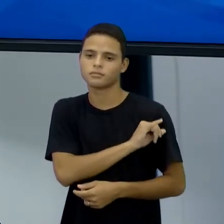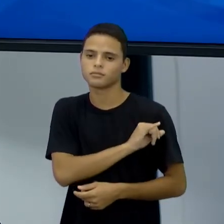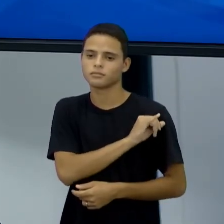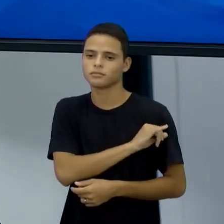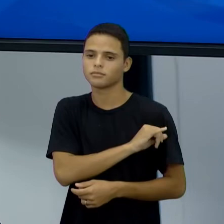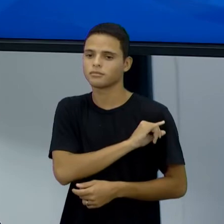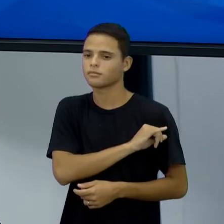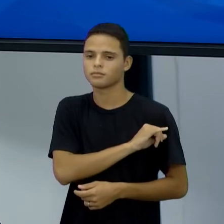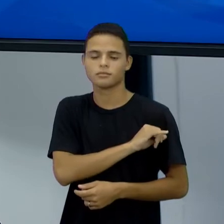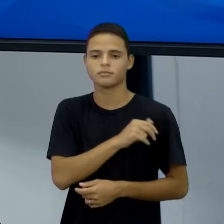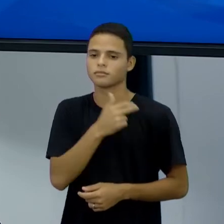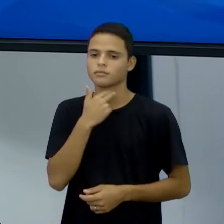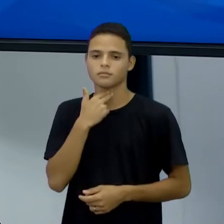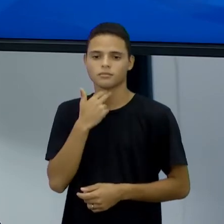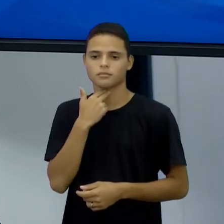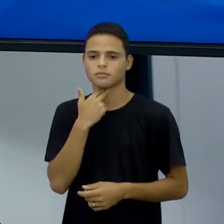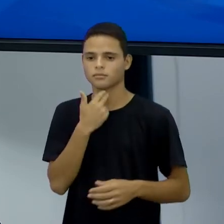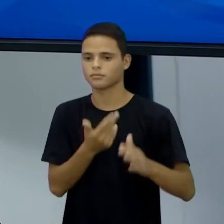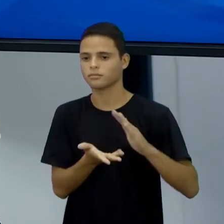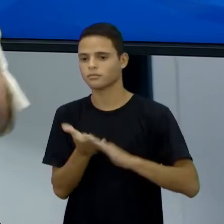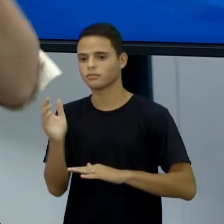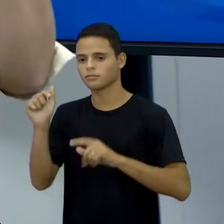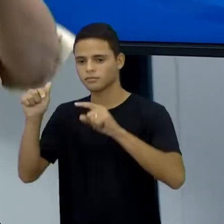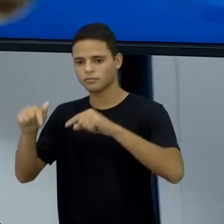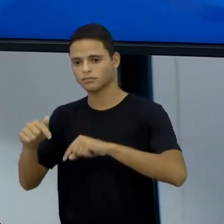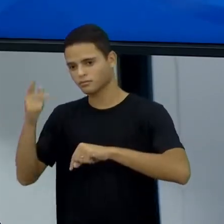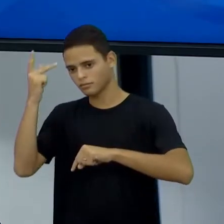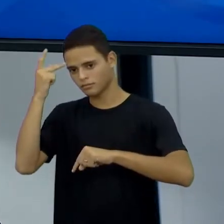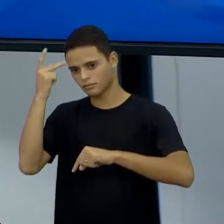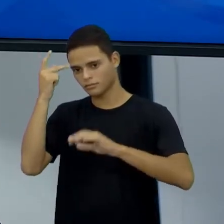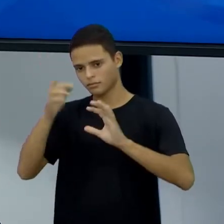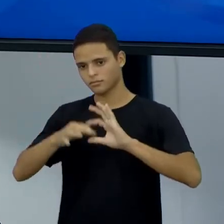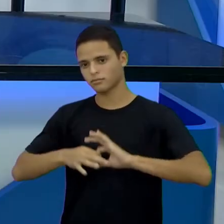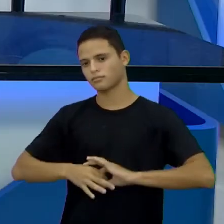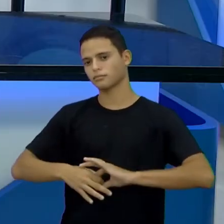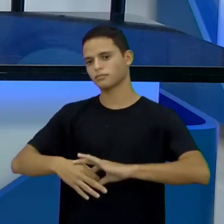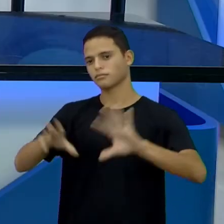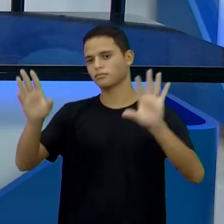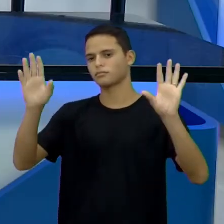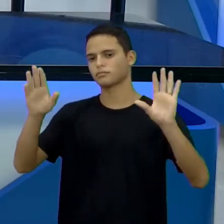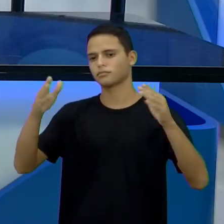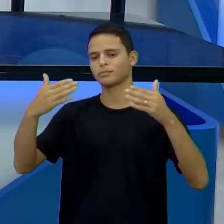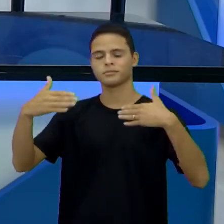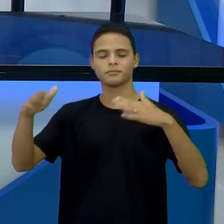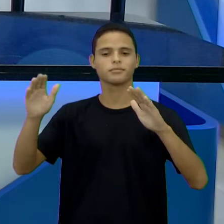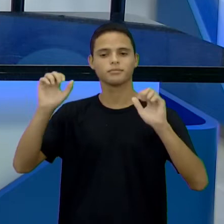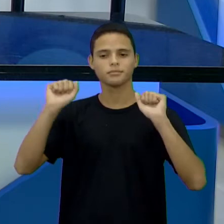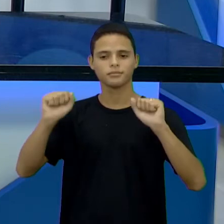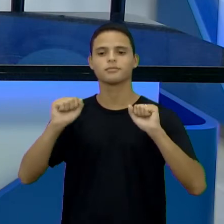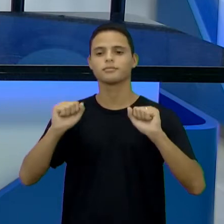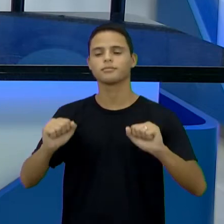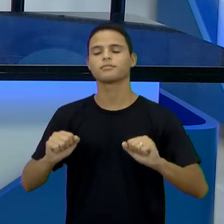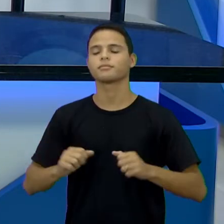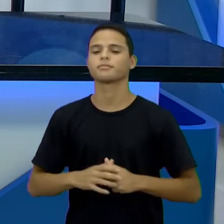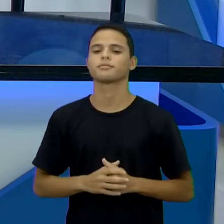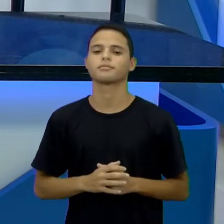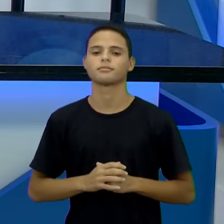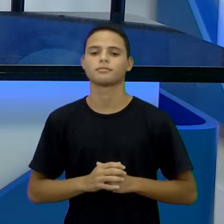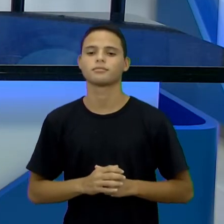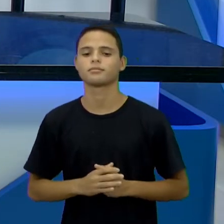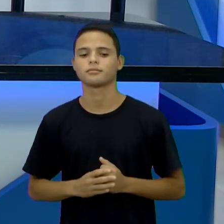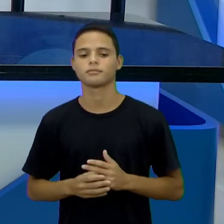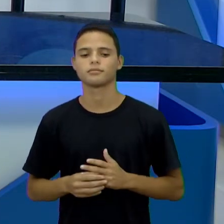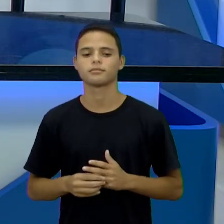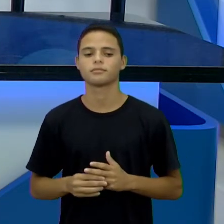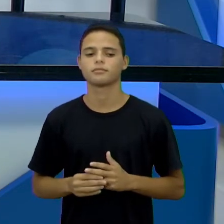casa, não podia sair do portão. Chegava aqui em São Paulo, meu pai falava, vai. Só vai. Pronto, se entrega.